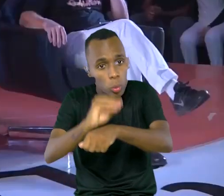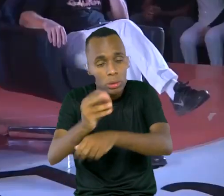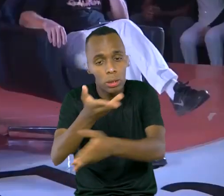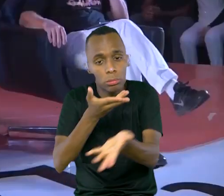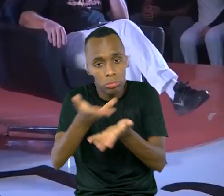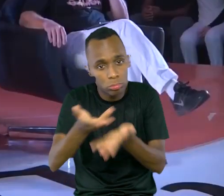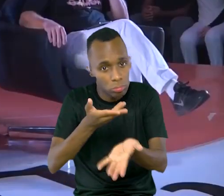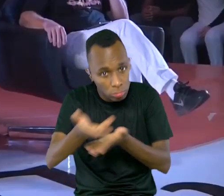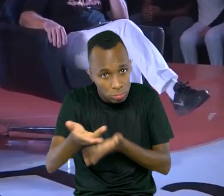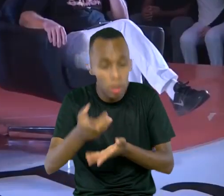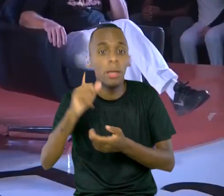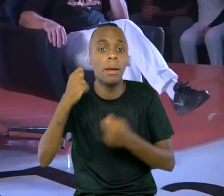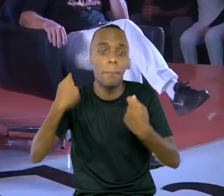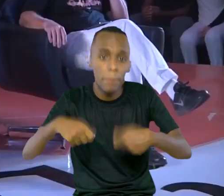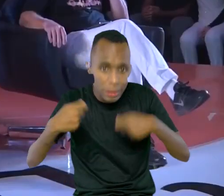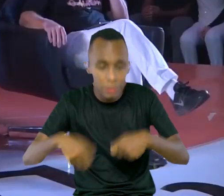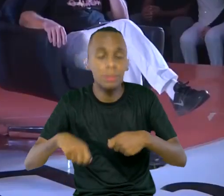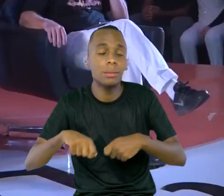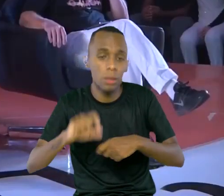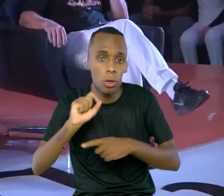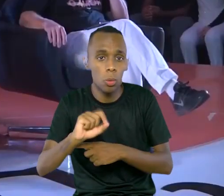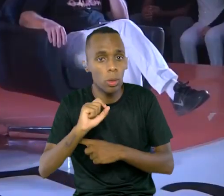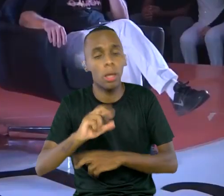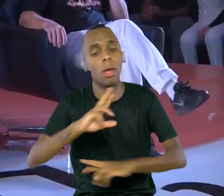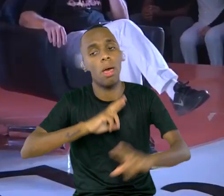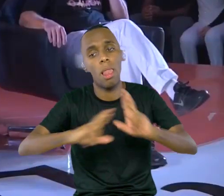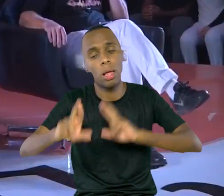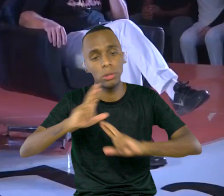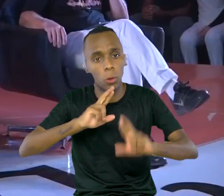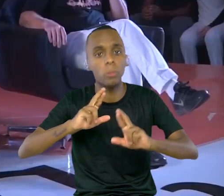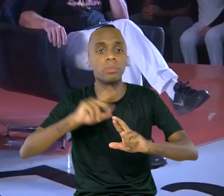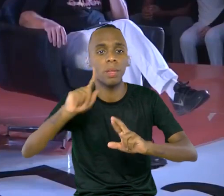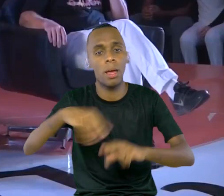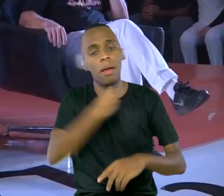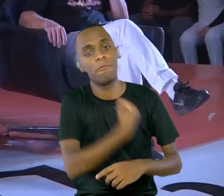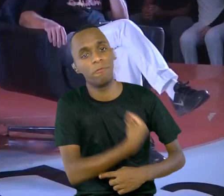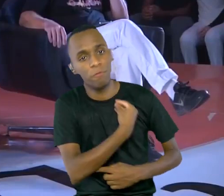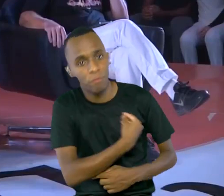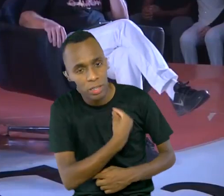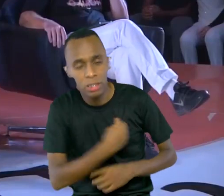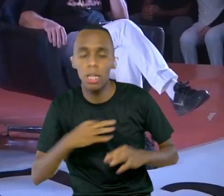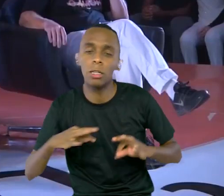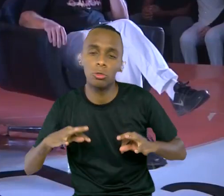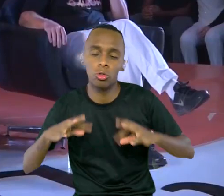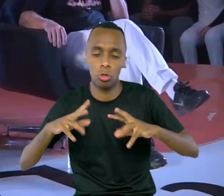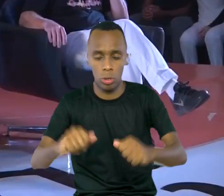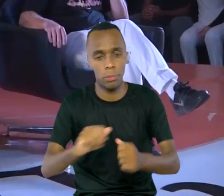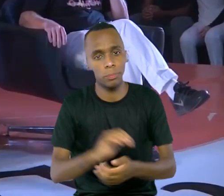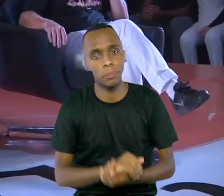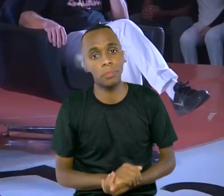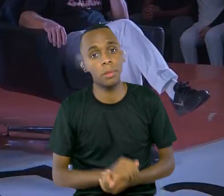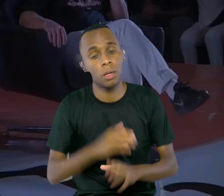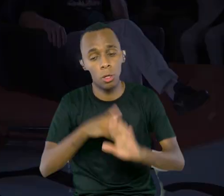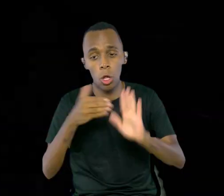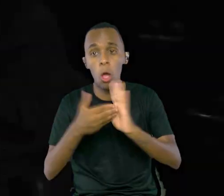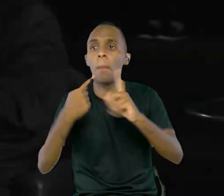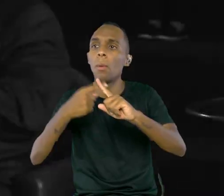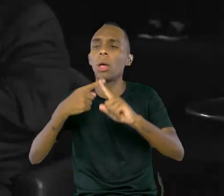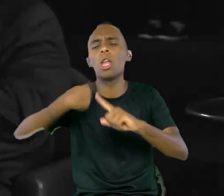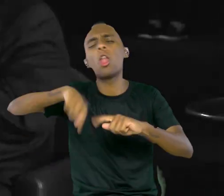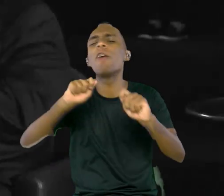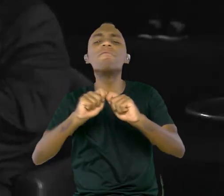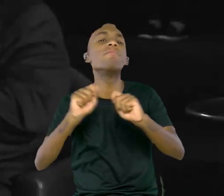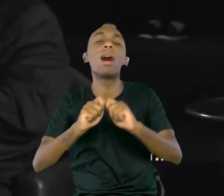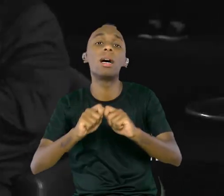afeto de cuidado recíproco que tem que se dar em relação à vida na sua totalidade. Por